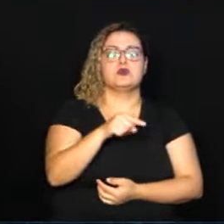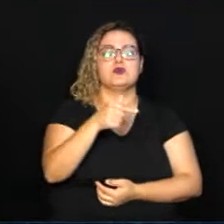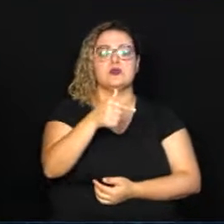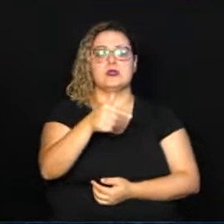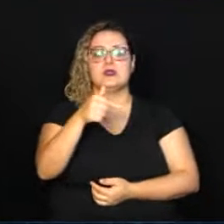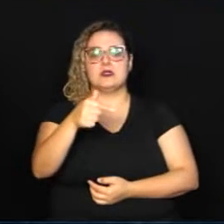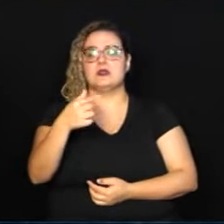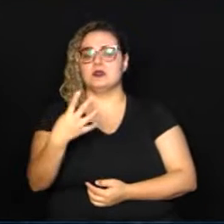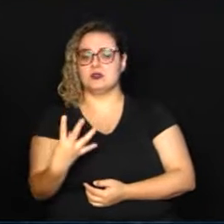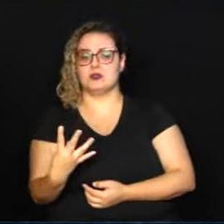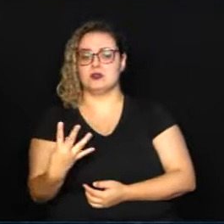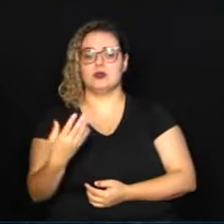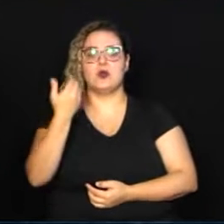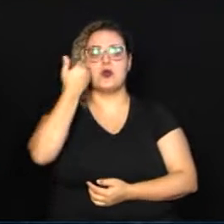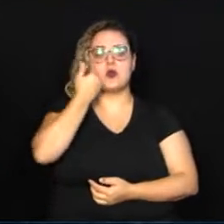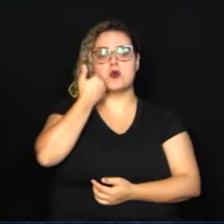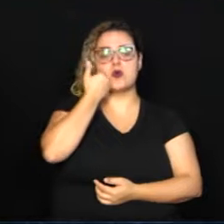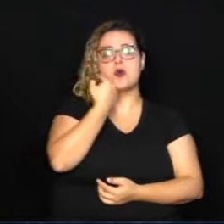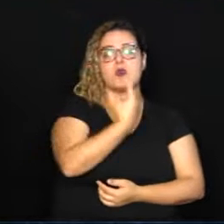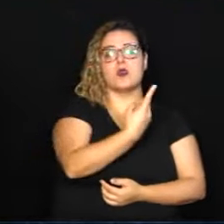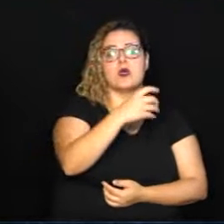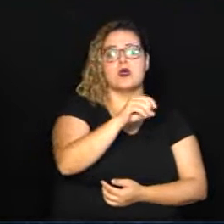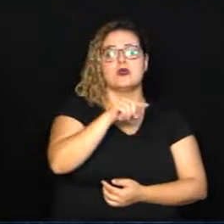11.774, Santa Bárbara do Oeste